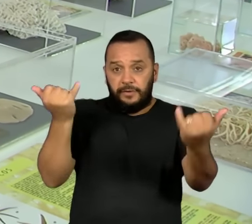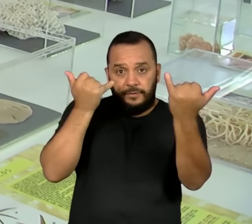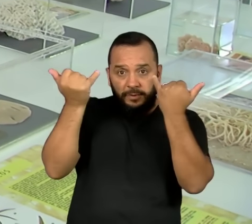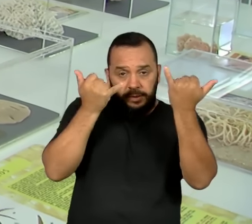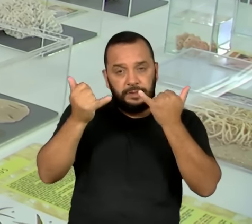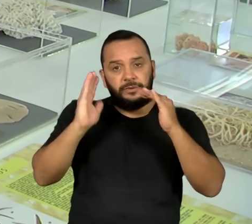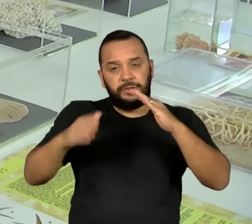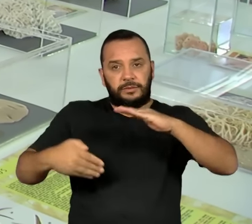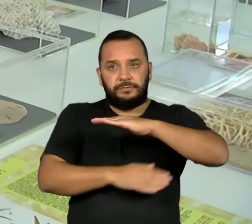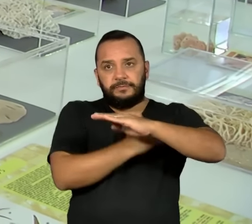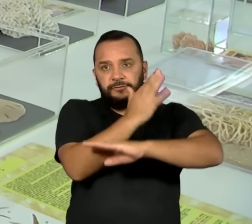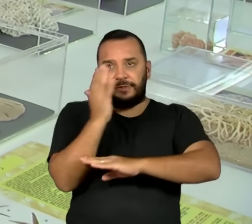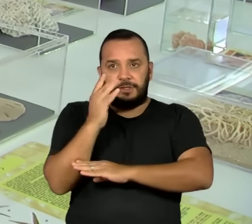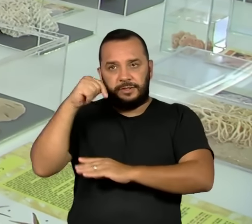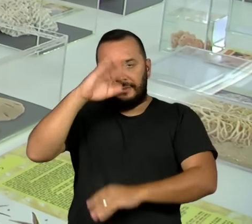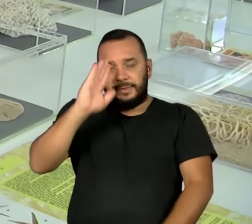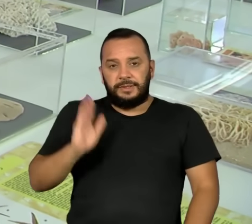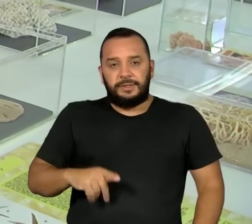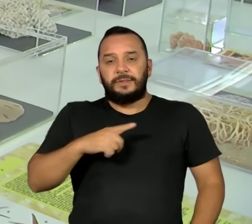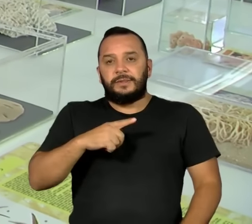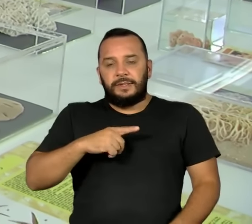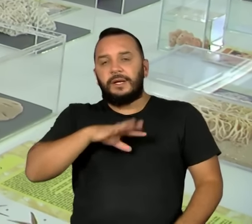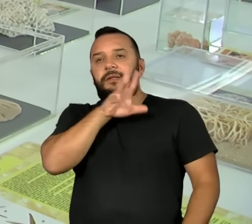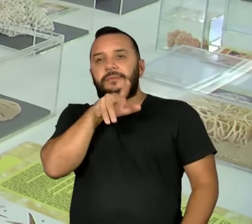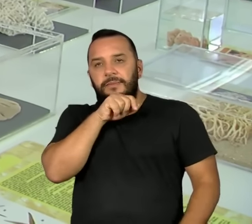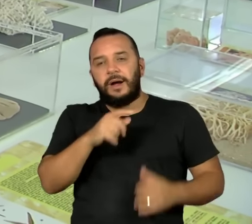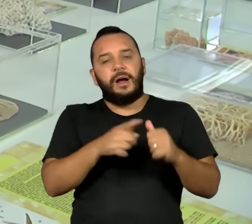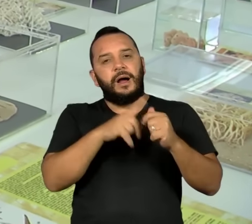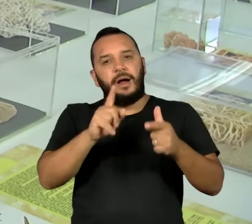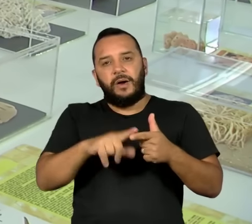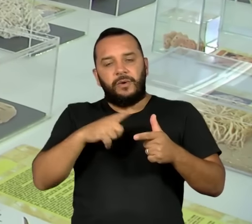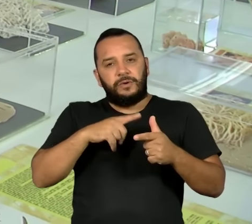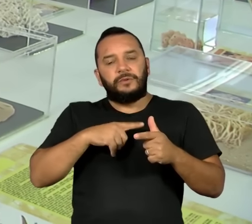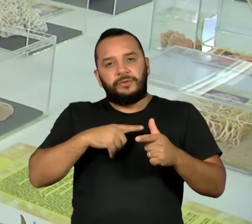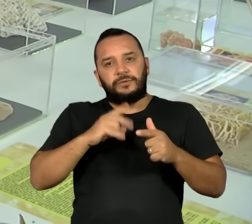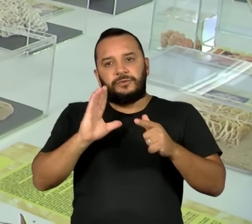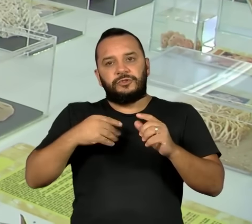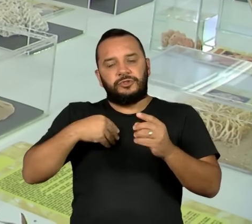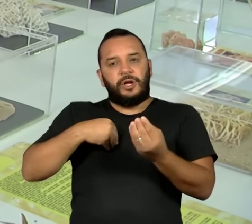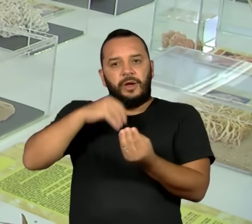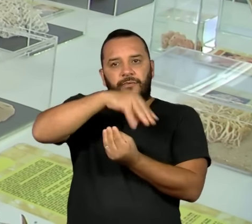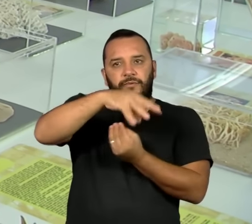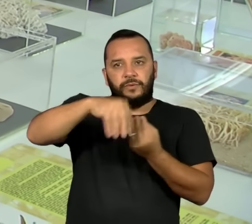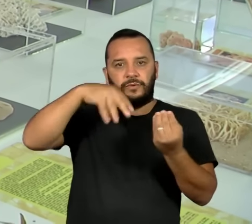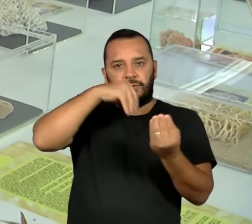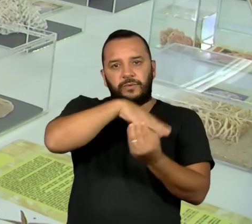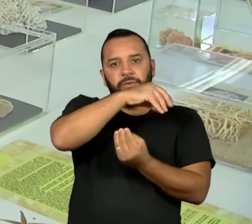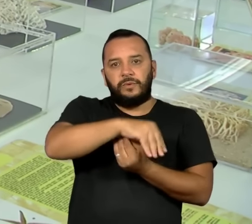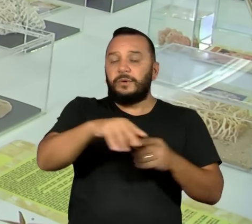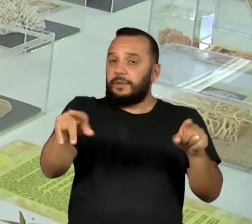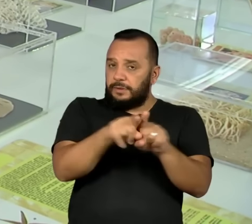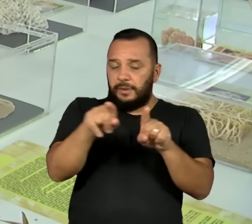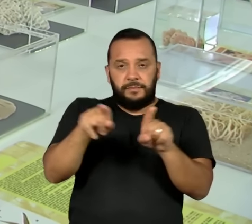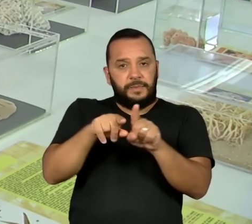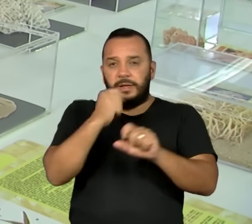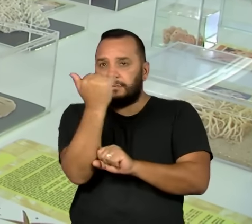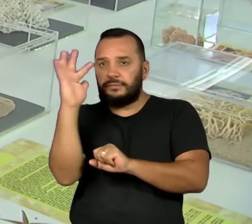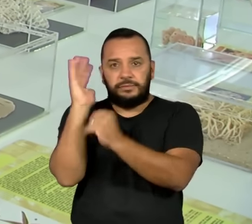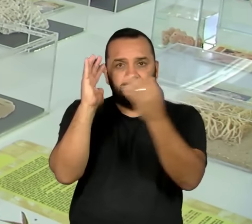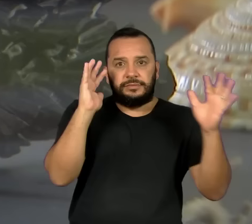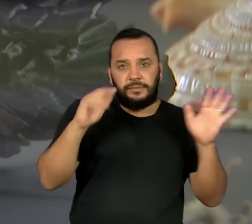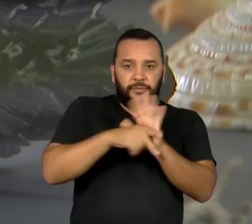brasileira, incluindo plantas, animais, fungos, fósseis e micro-organismos registrados no